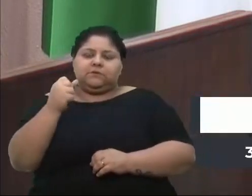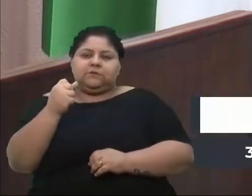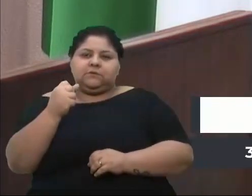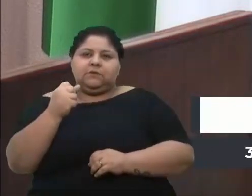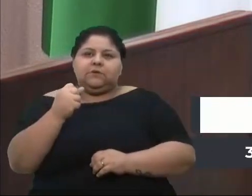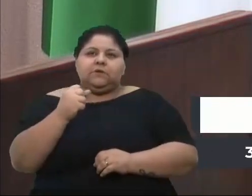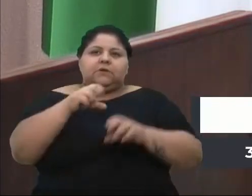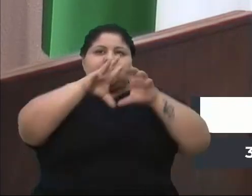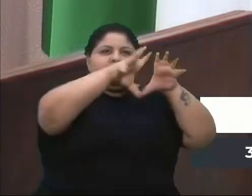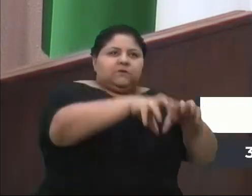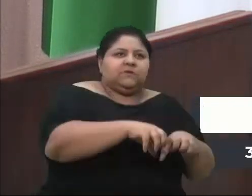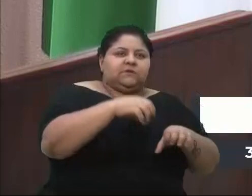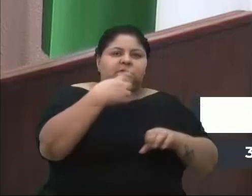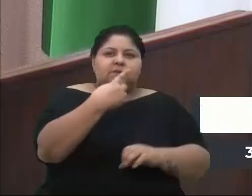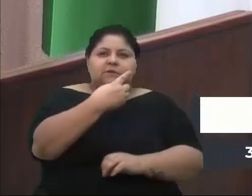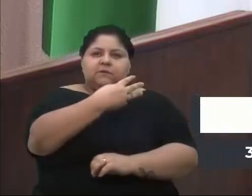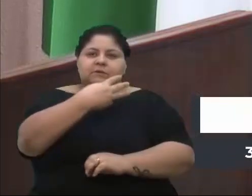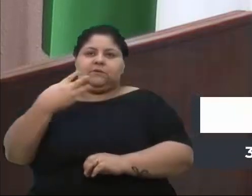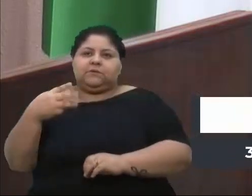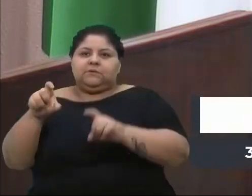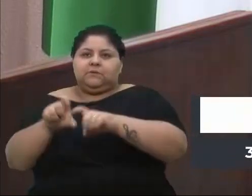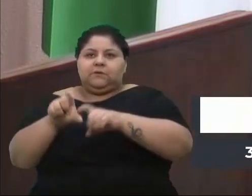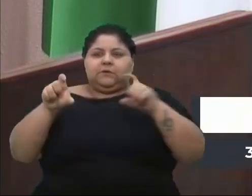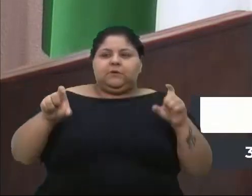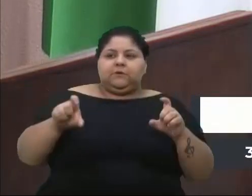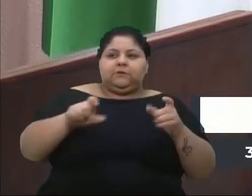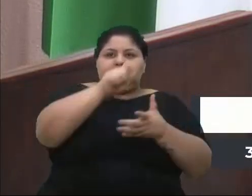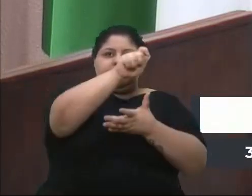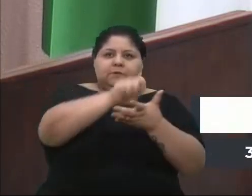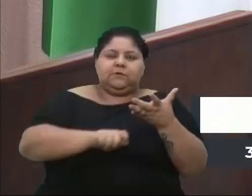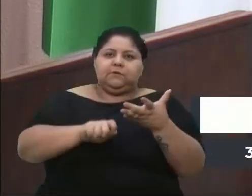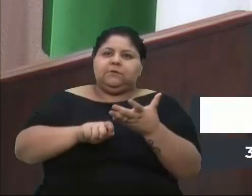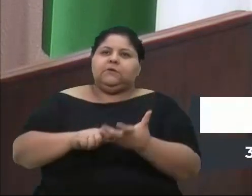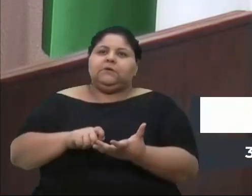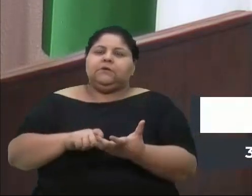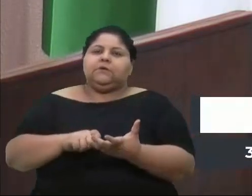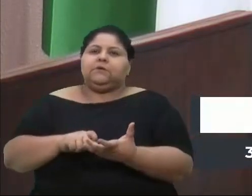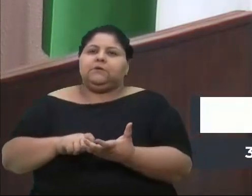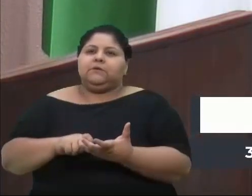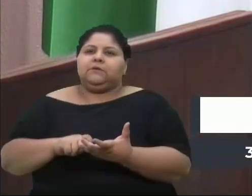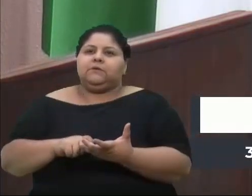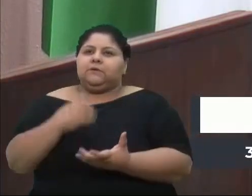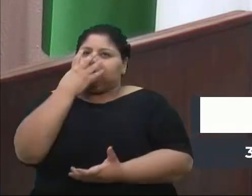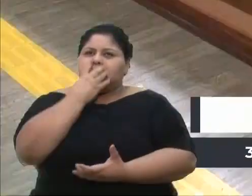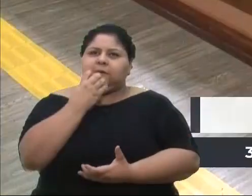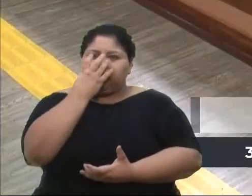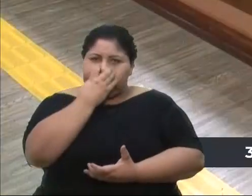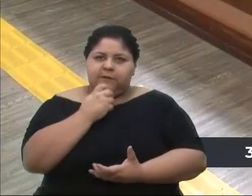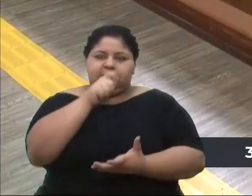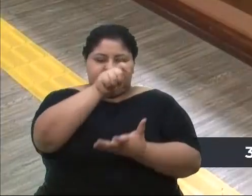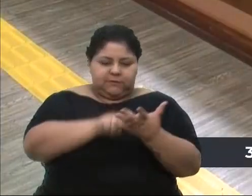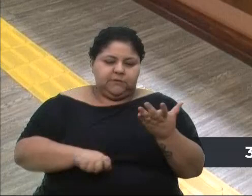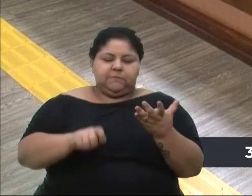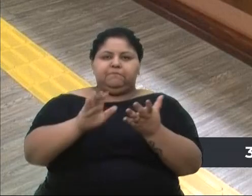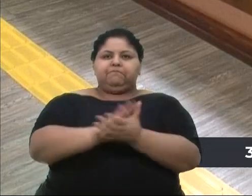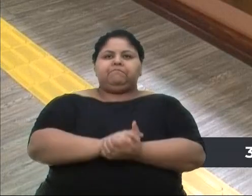assinado eletronicamente por Gilfredo Otto de Camille Sobrinho, vereador PSB.